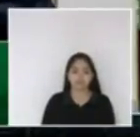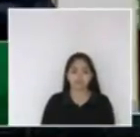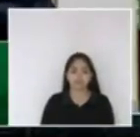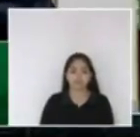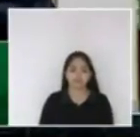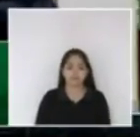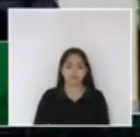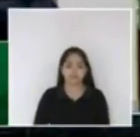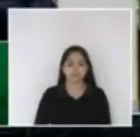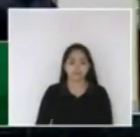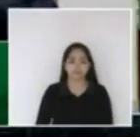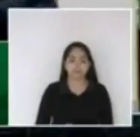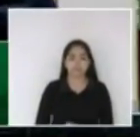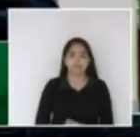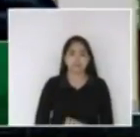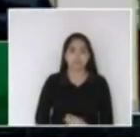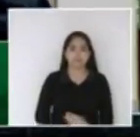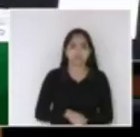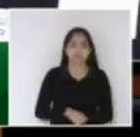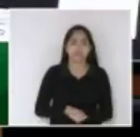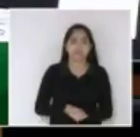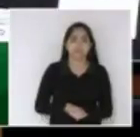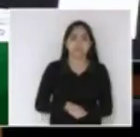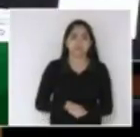por até 10 minutos.